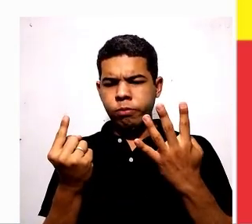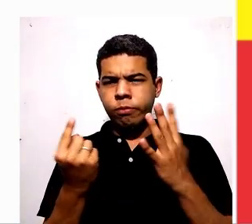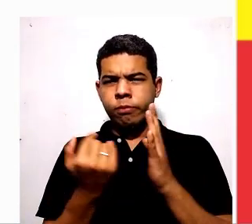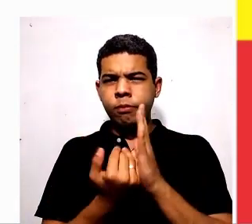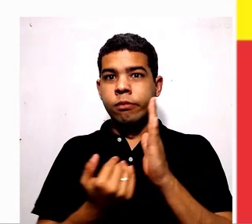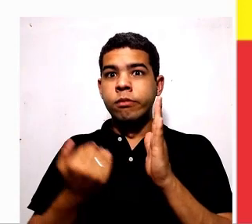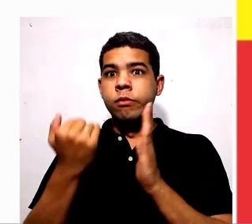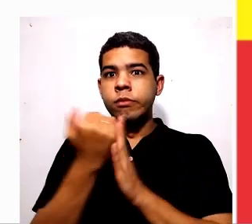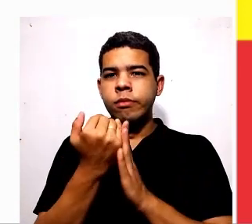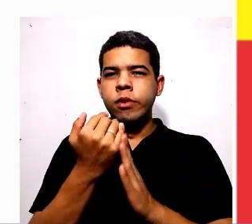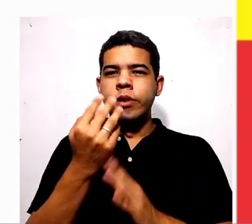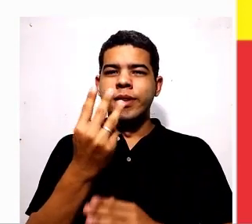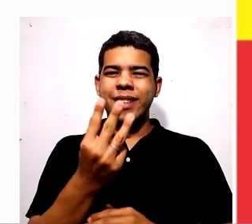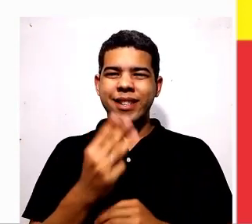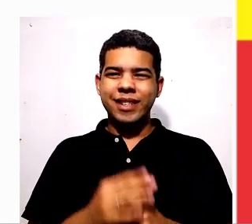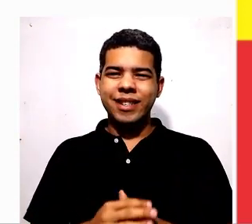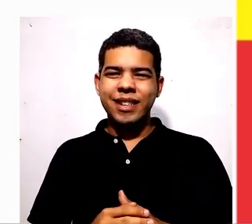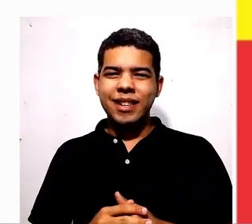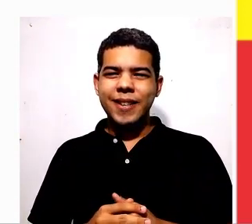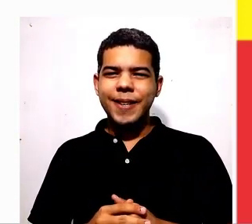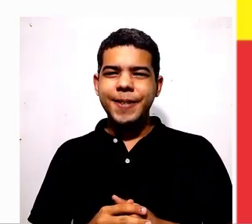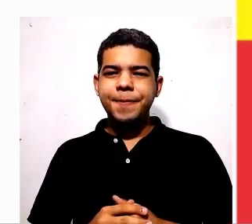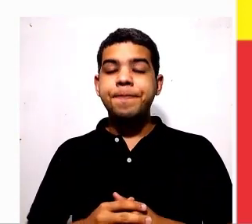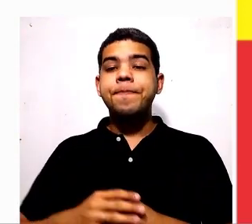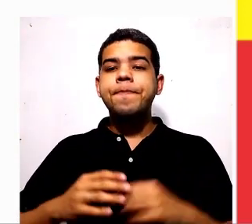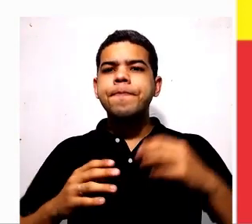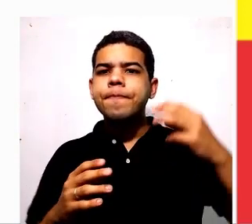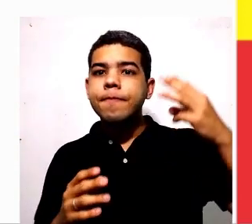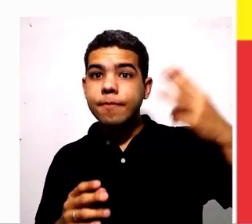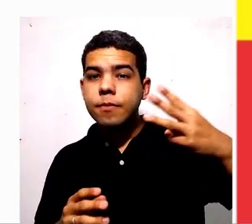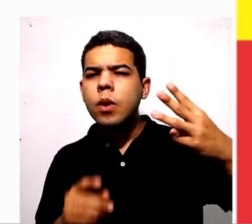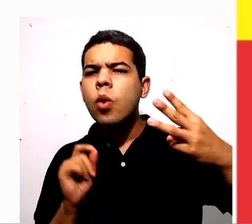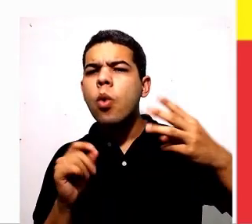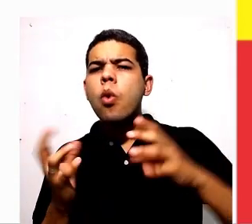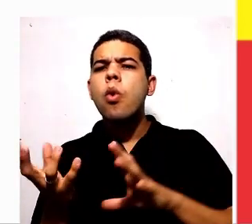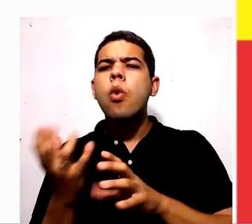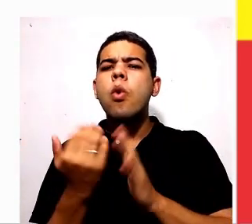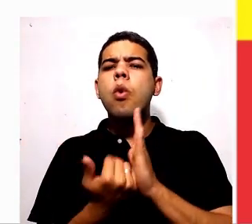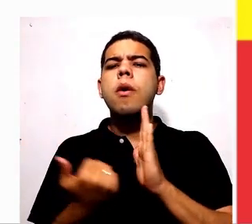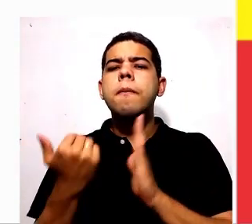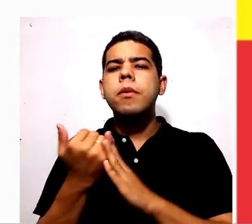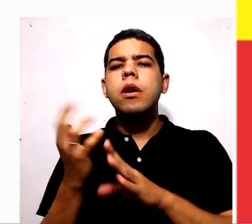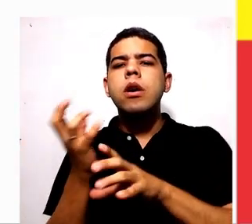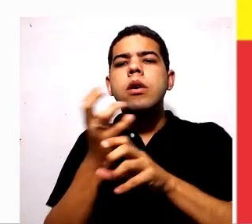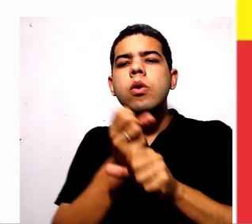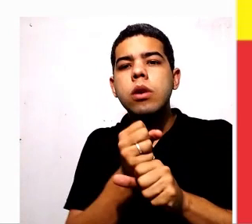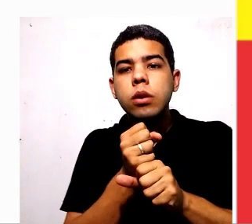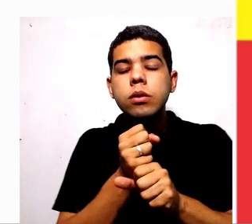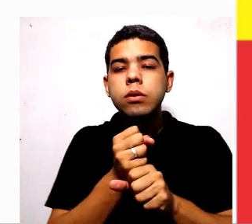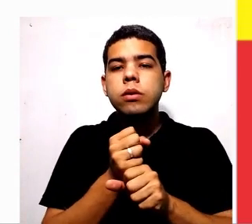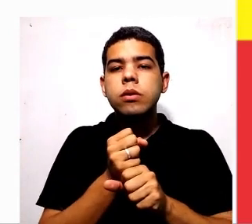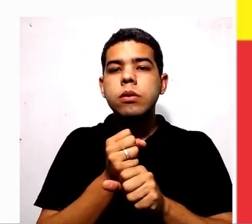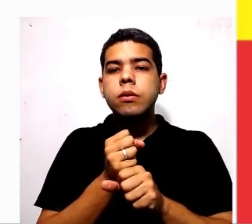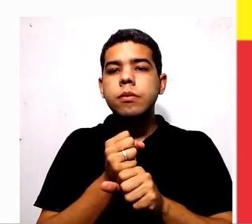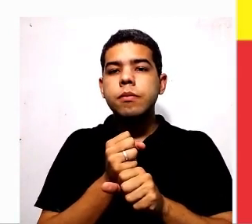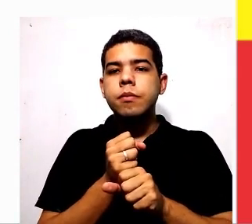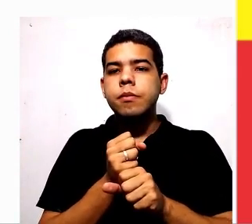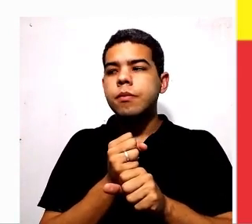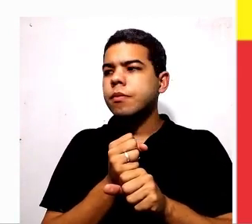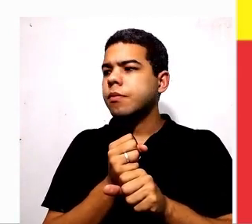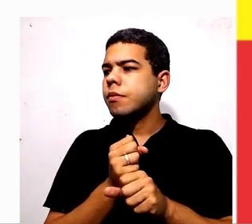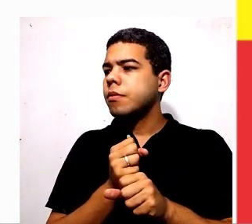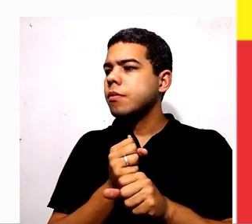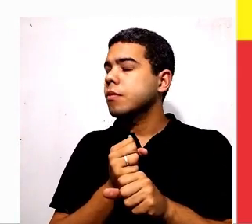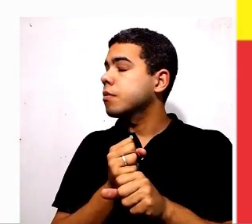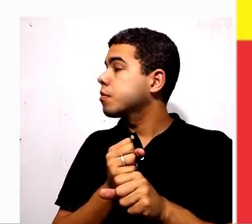4. Então, aumentou 3. A terceira, 1, 2, 3, 4, 5, 6, 7, 8, né? Ó, 1, 2,